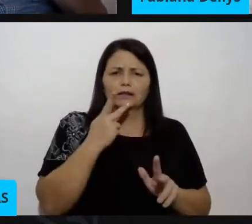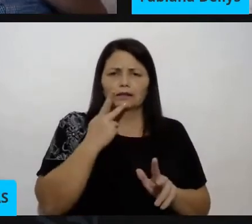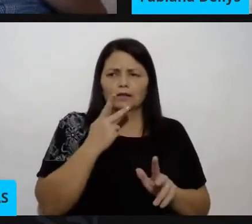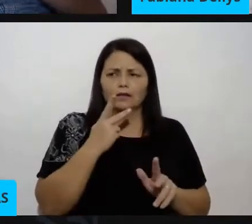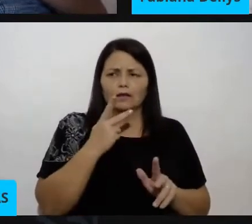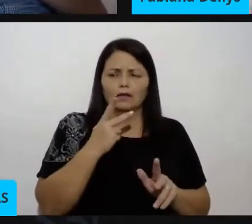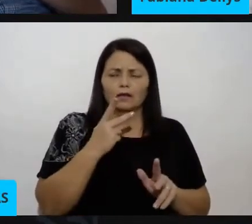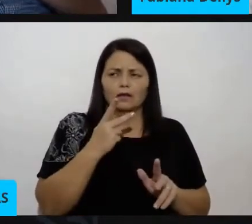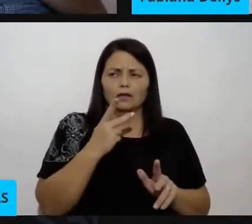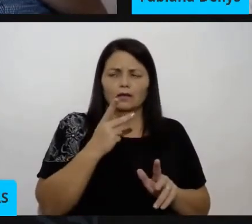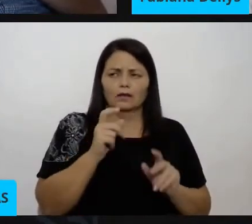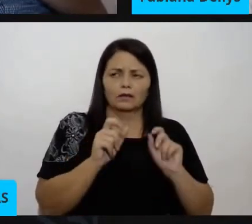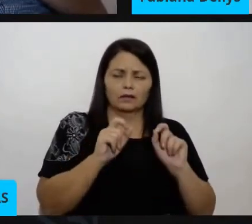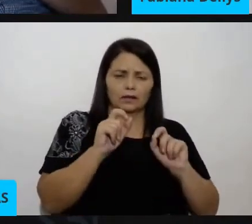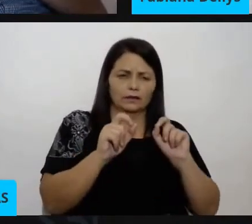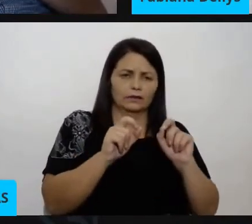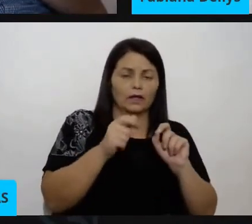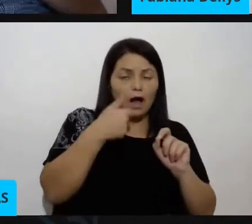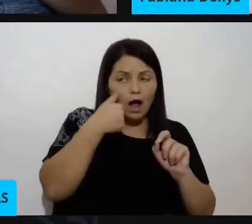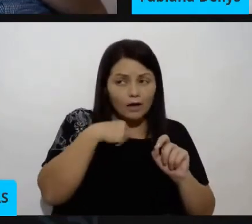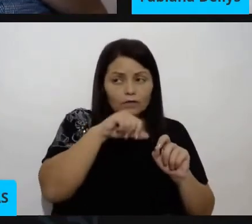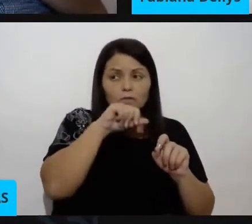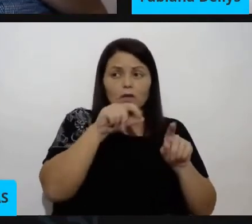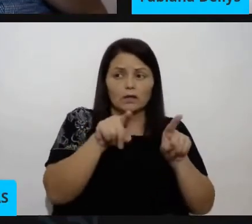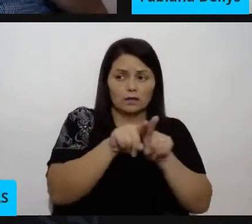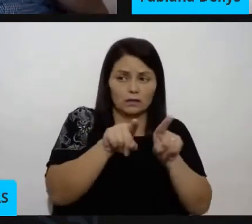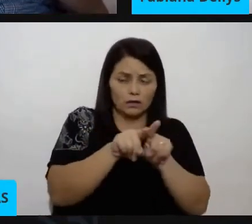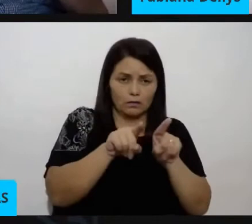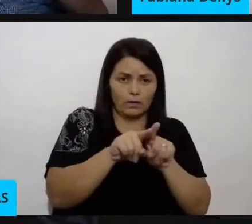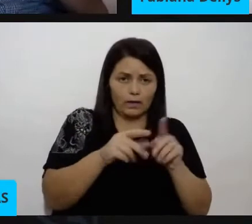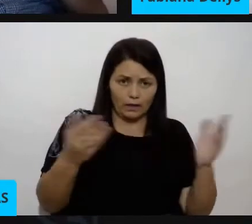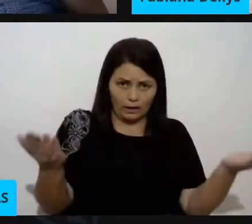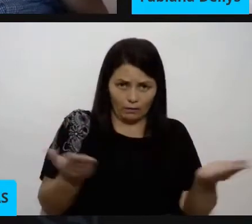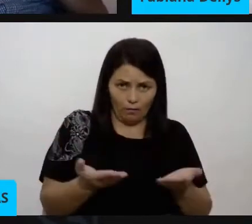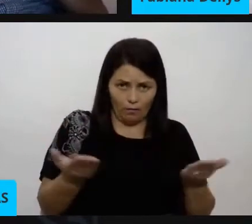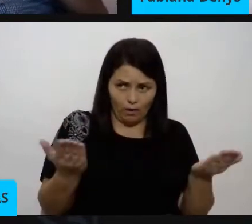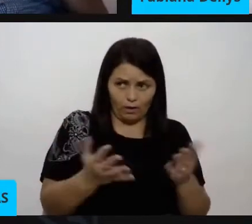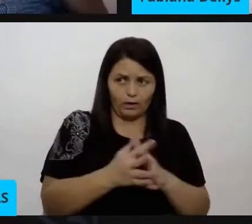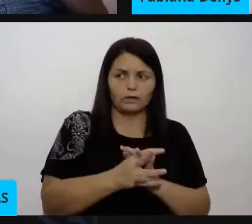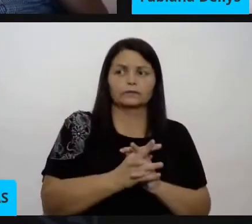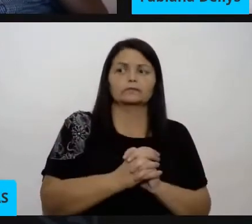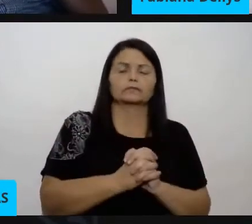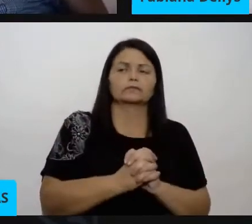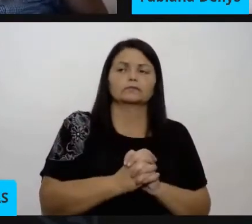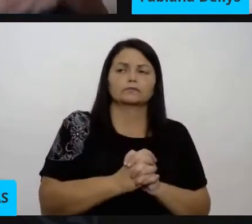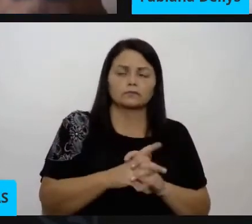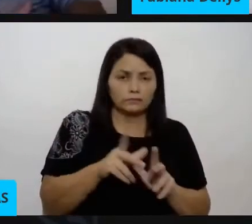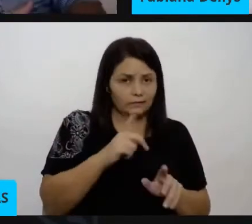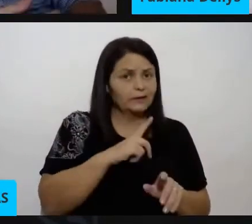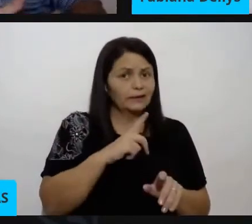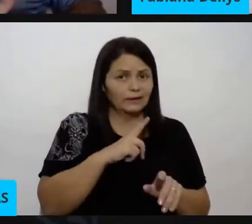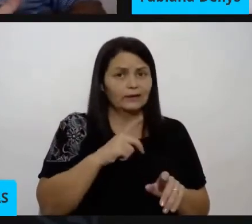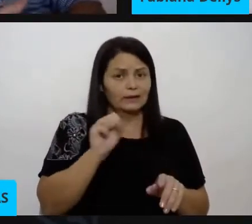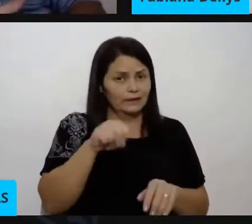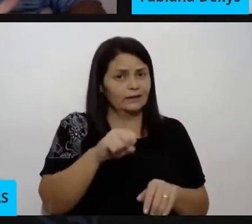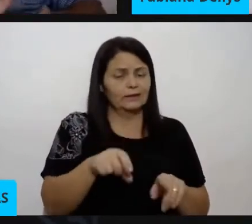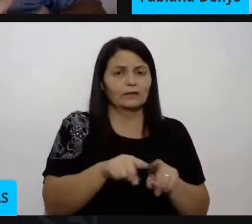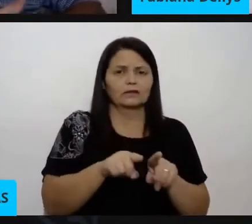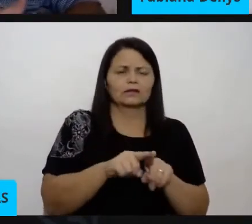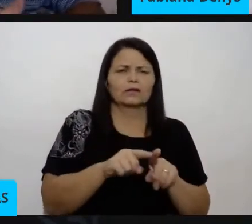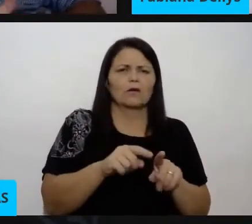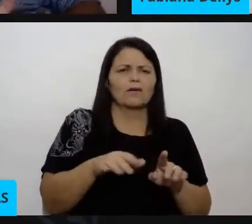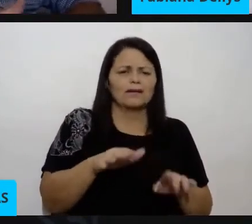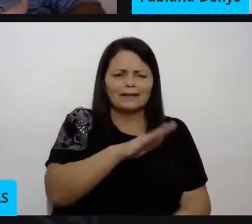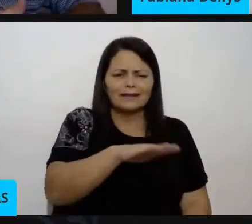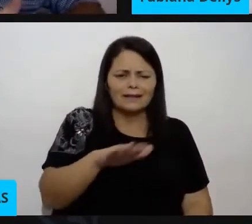entendi, né? No caso, as mães estão tendo que ser agora, né? Tem que ser. Olha só, maus tratos,